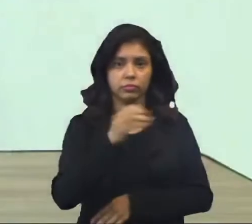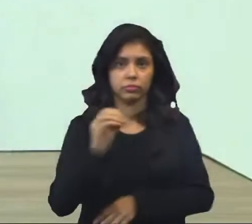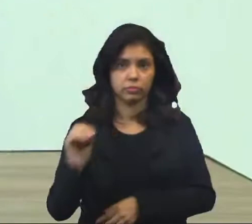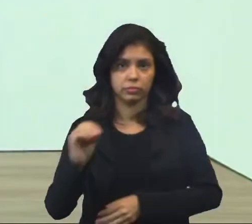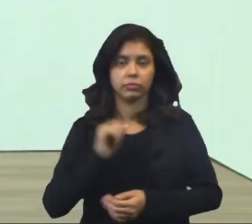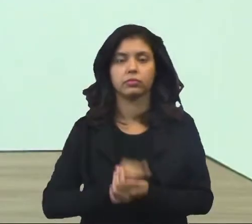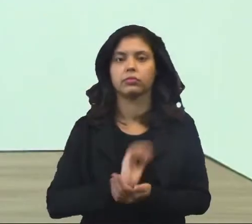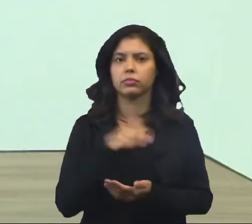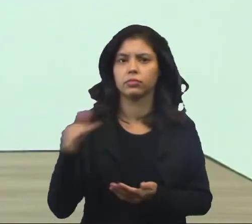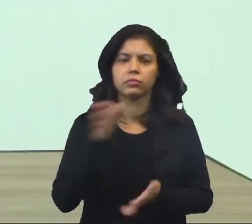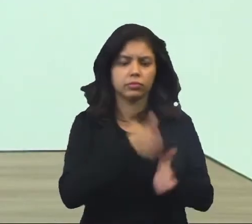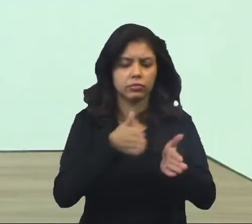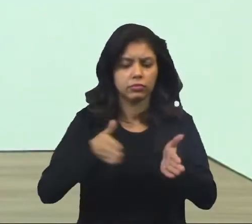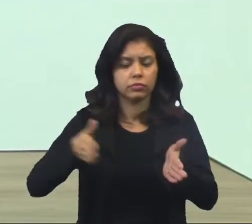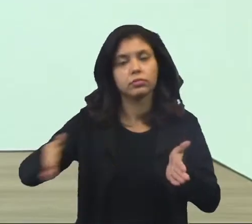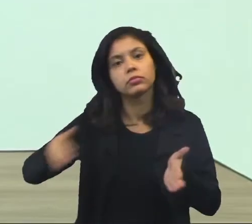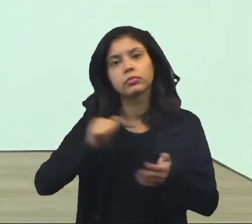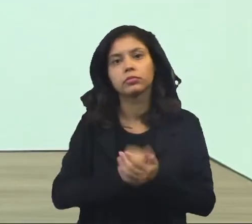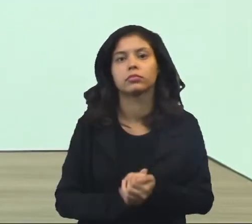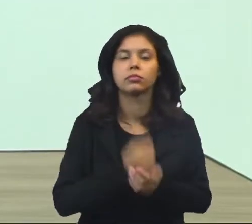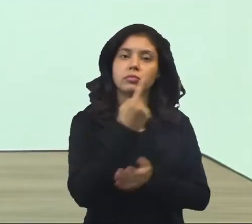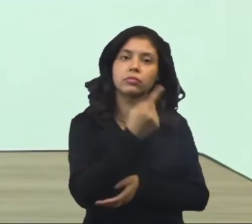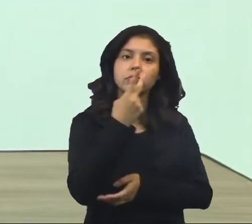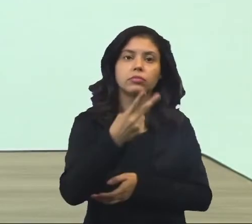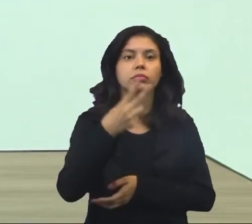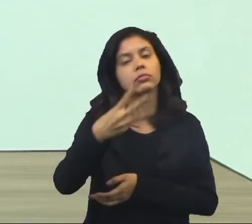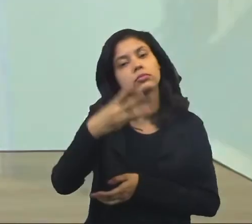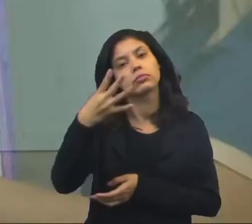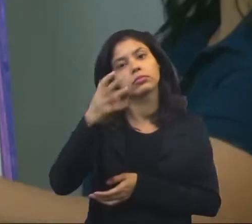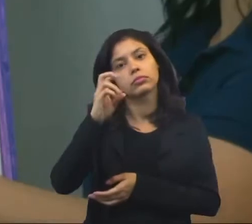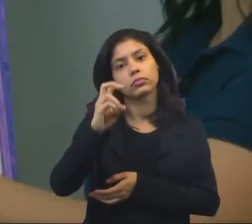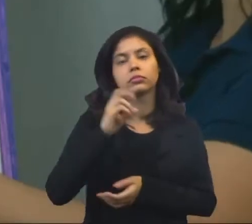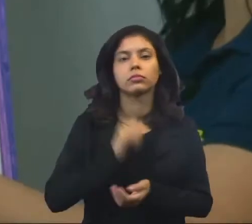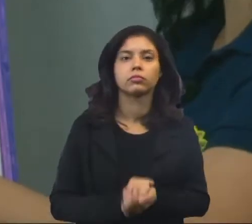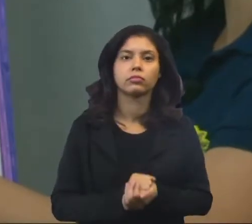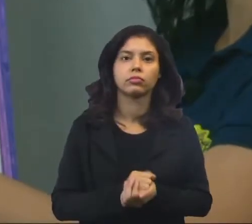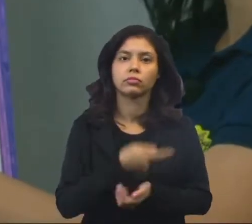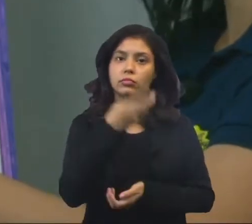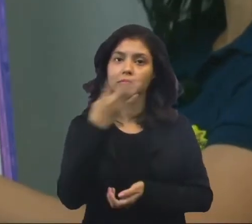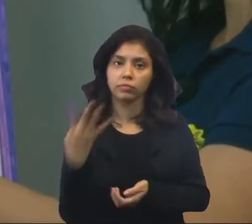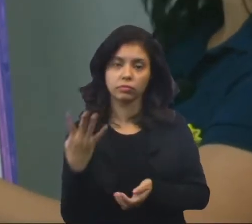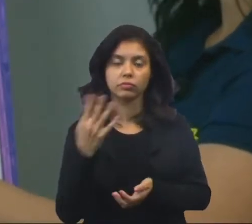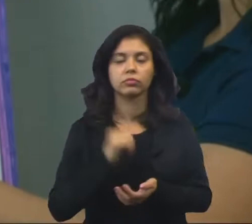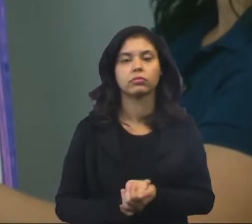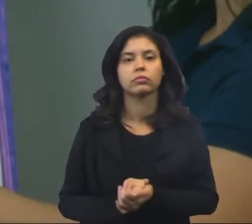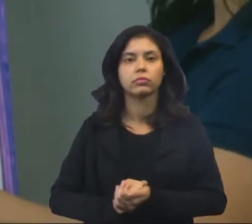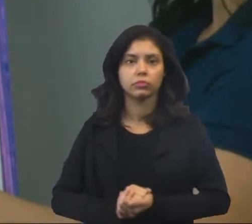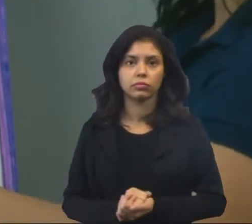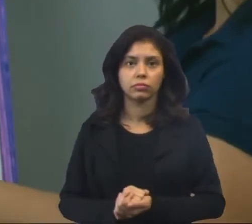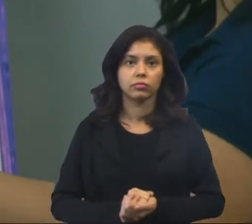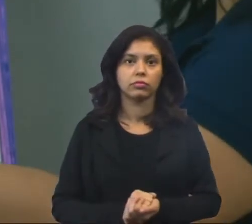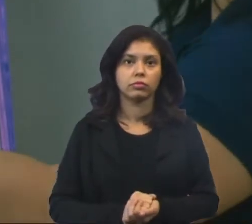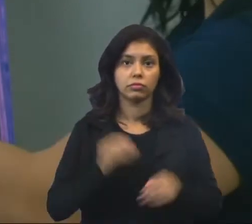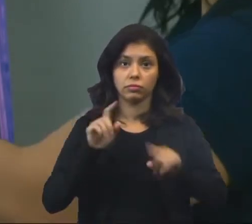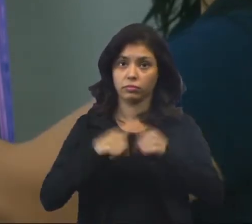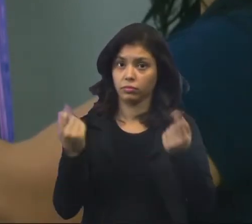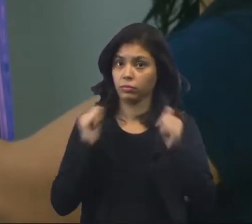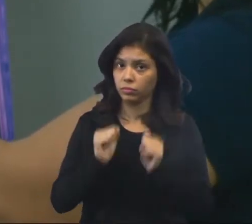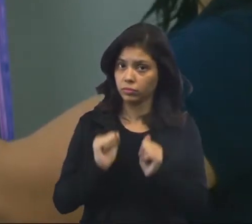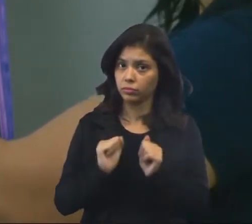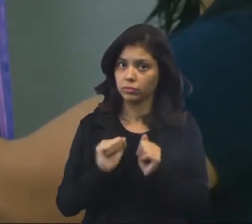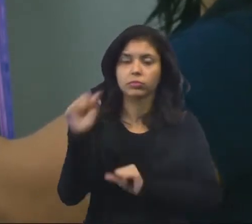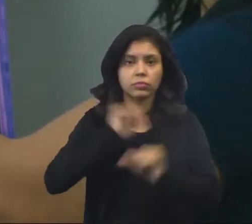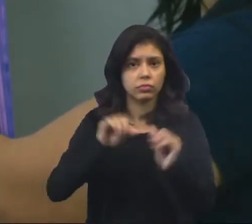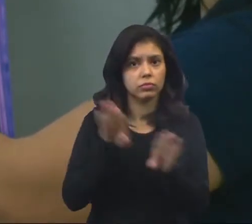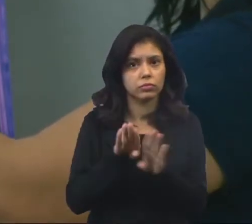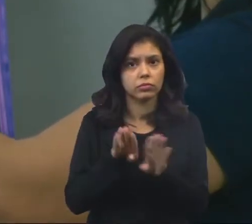falo de sequência, como eu falei, eu conto aqui 1, 2, 3, 4, eu estou contando de 1 em 1. Mas eu posso mudar essa sequência,